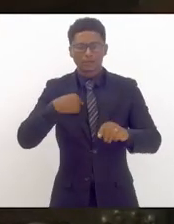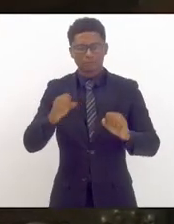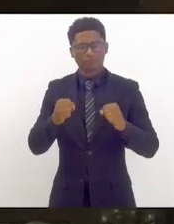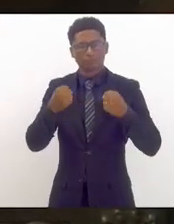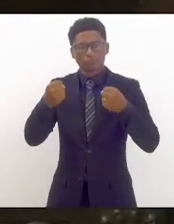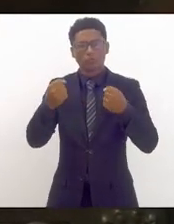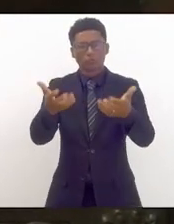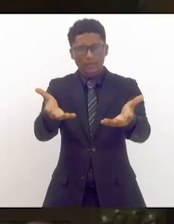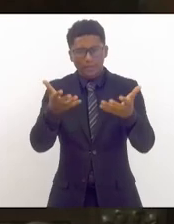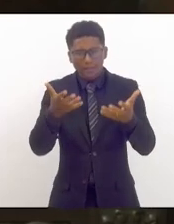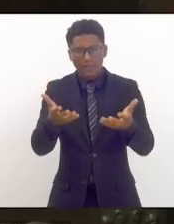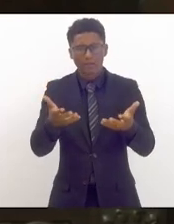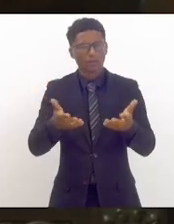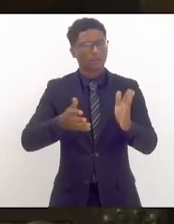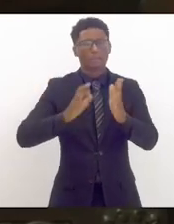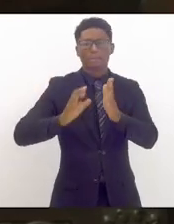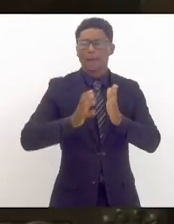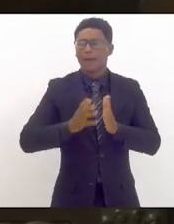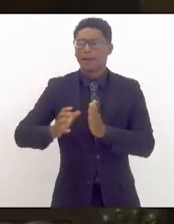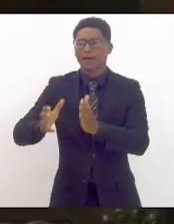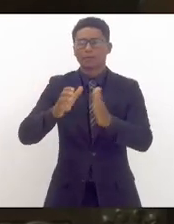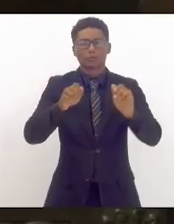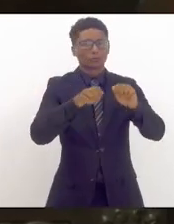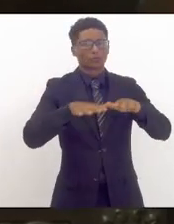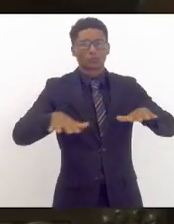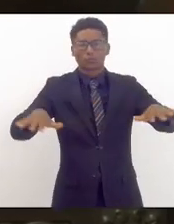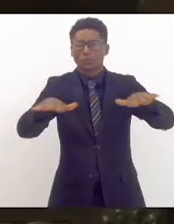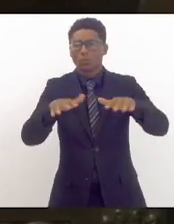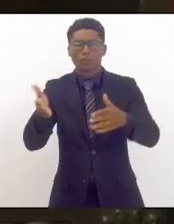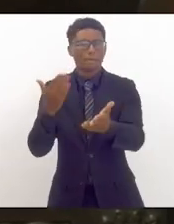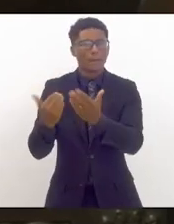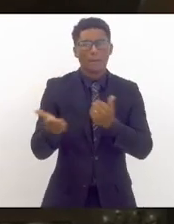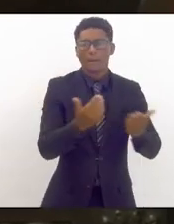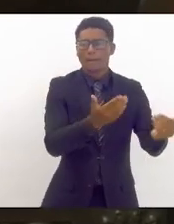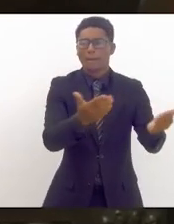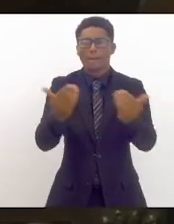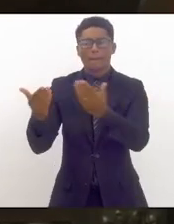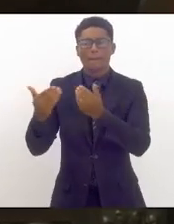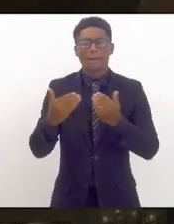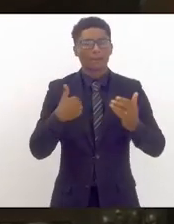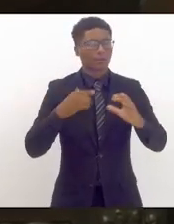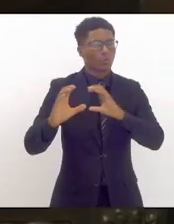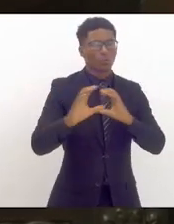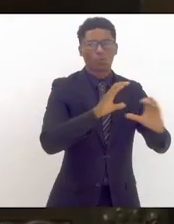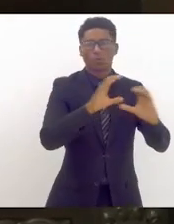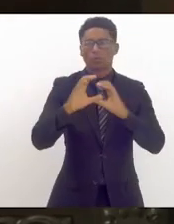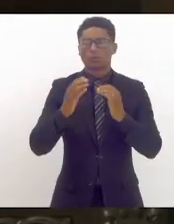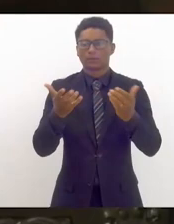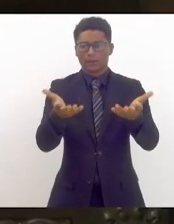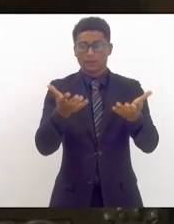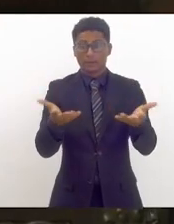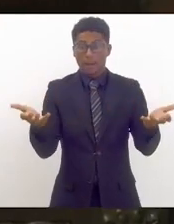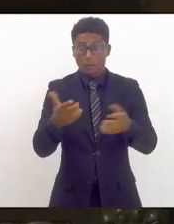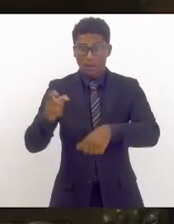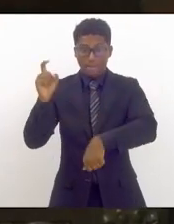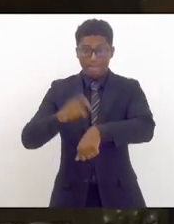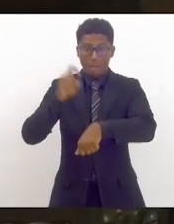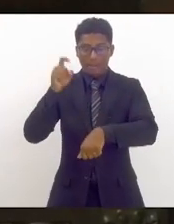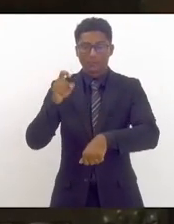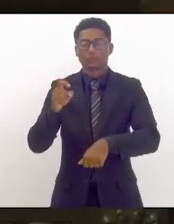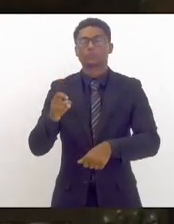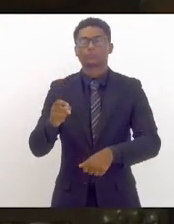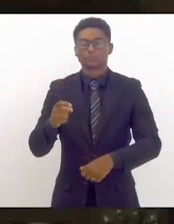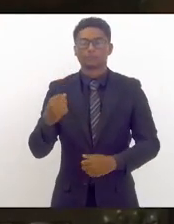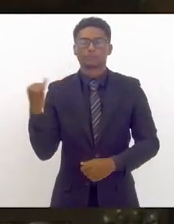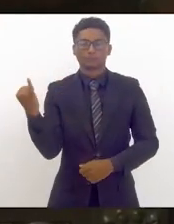com todos os partidos de qualquer espectro político partidário. O momento atual pede que nós encontremos um